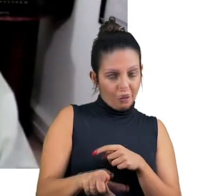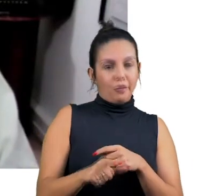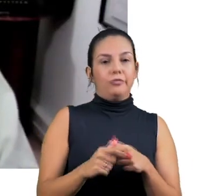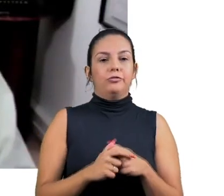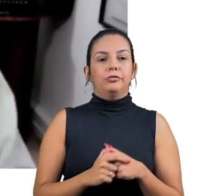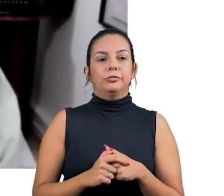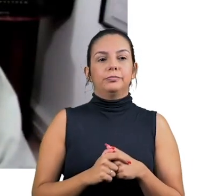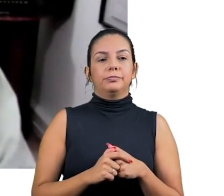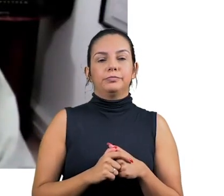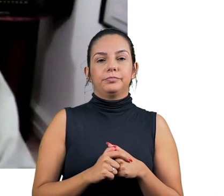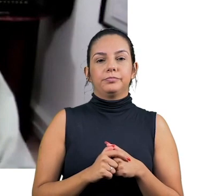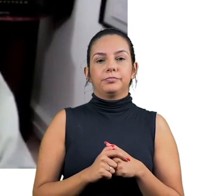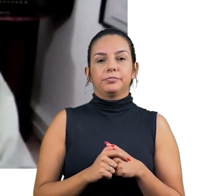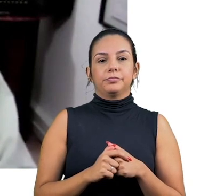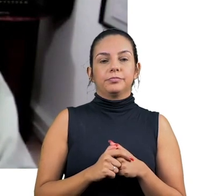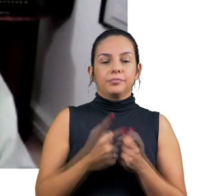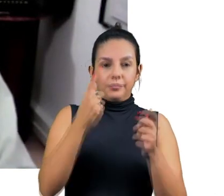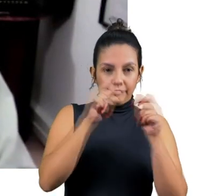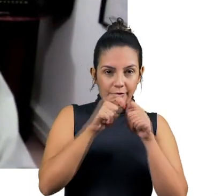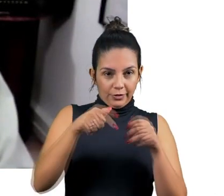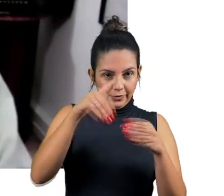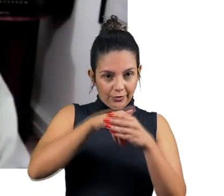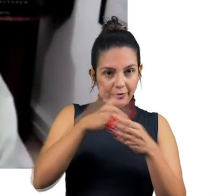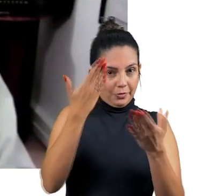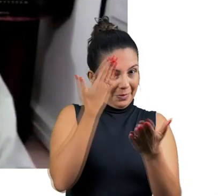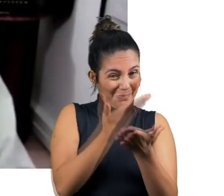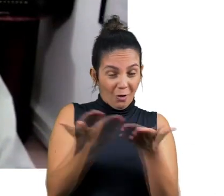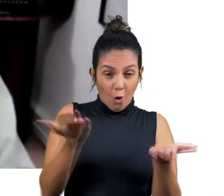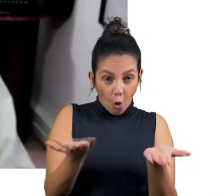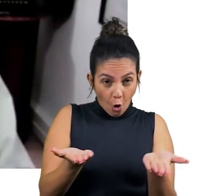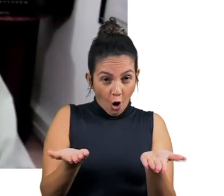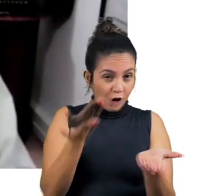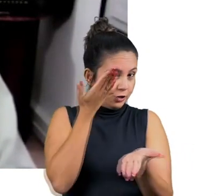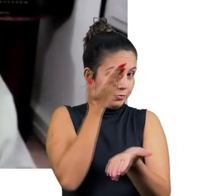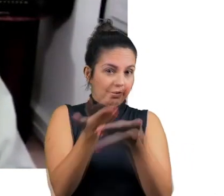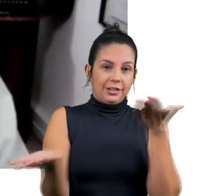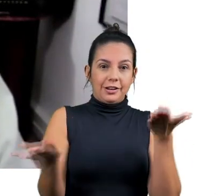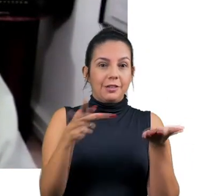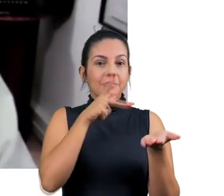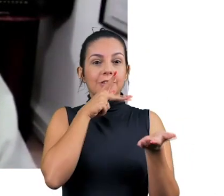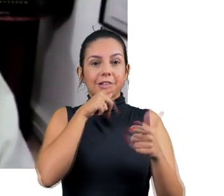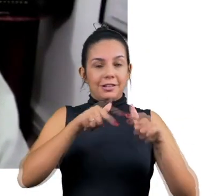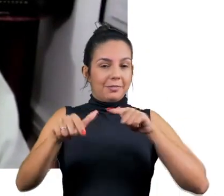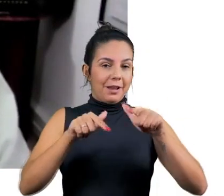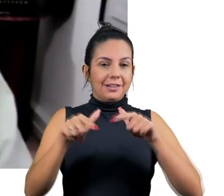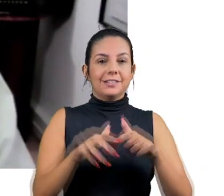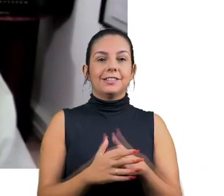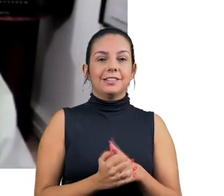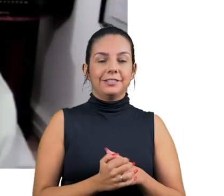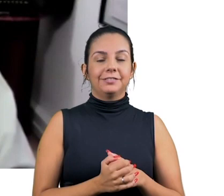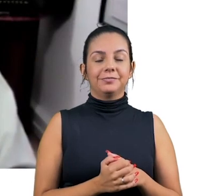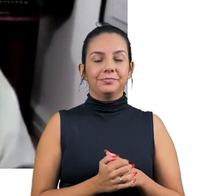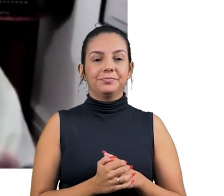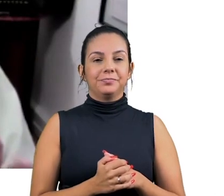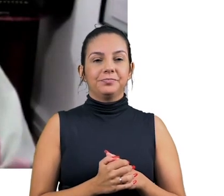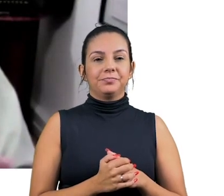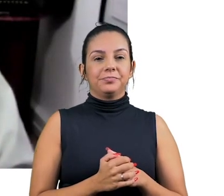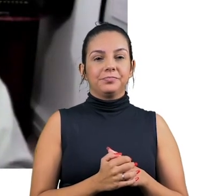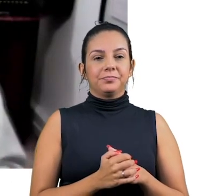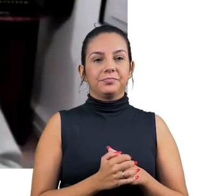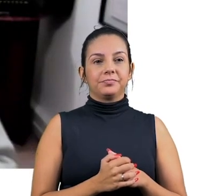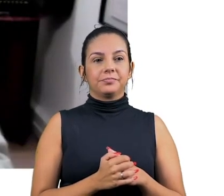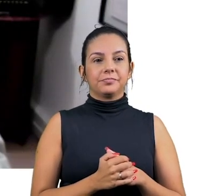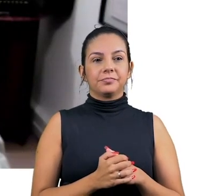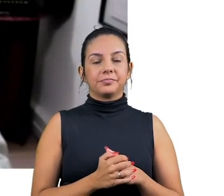estrondosa. Se ele fizesse uma eleição hoje, ele perderia para o Partido Trabalhista. Tá certo? Quer dizer, então,